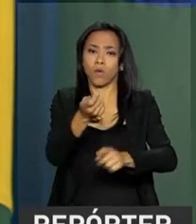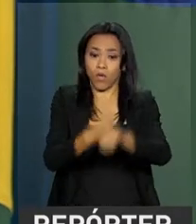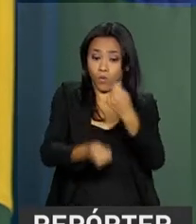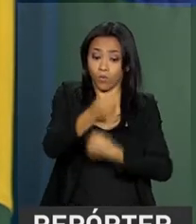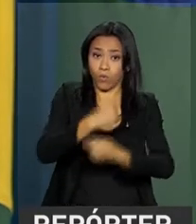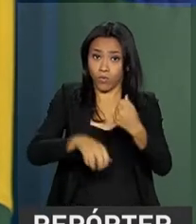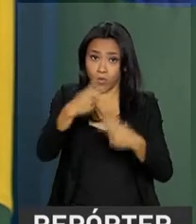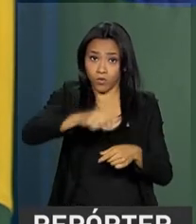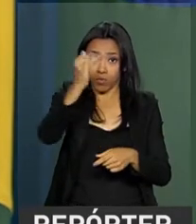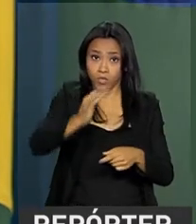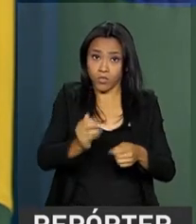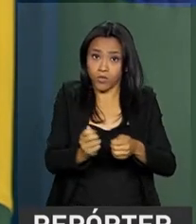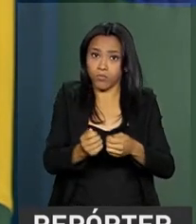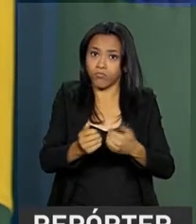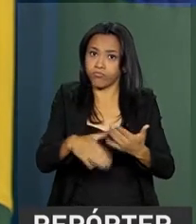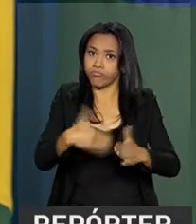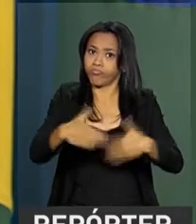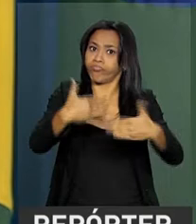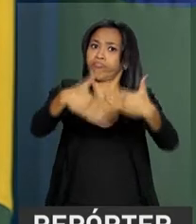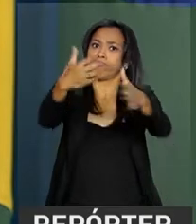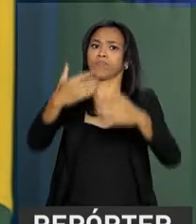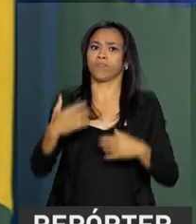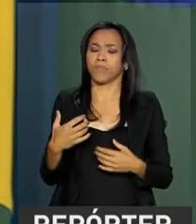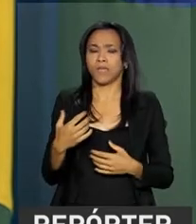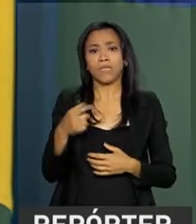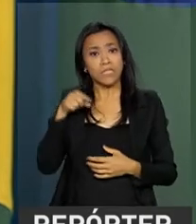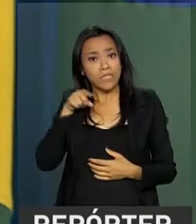e é isso que